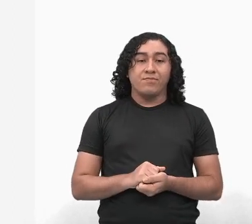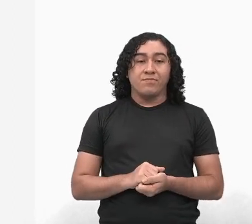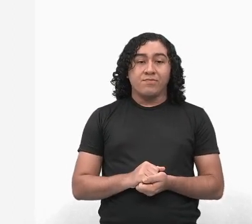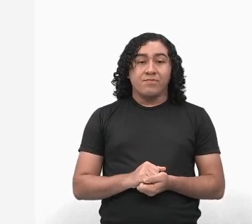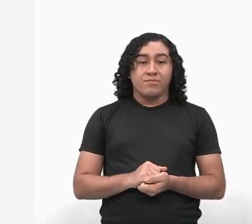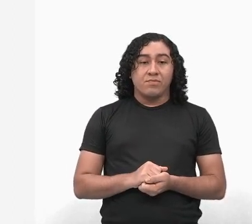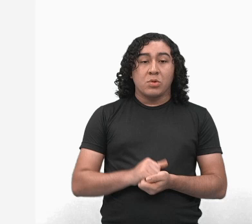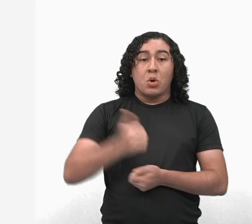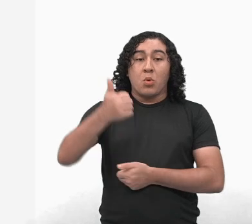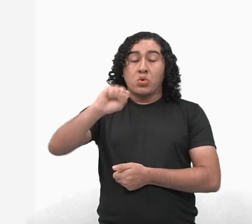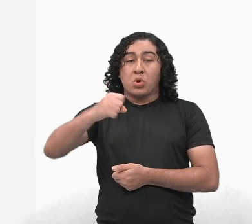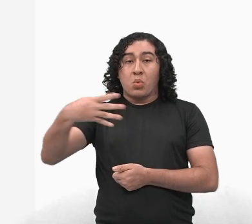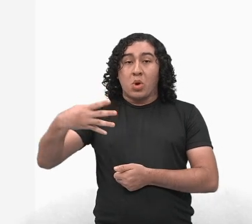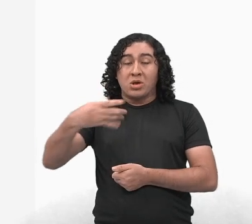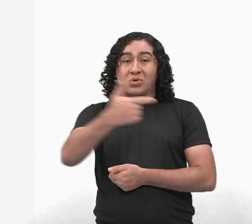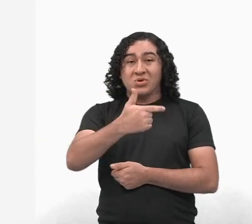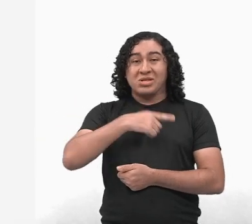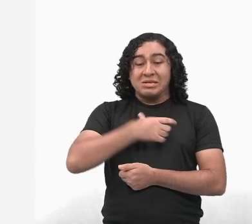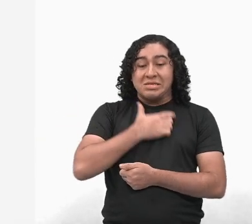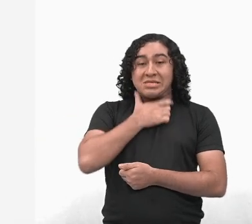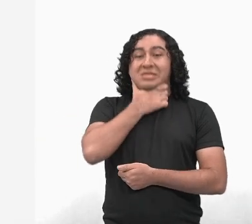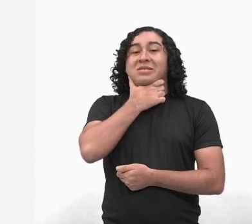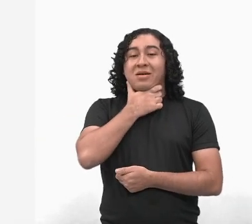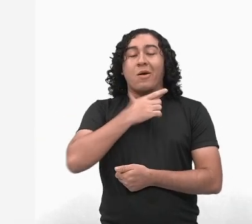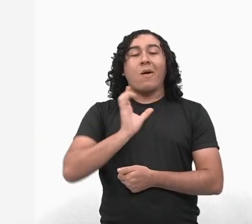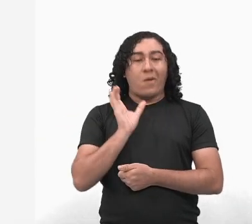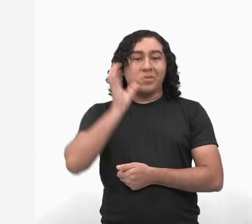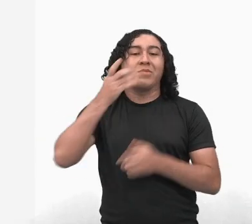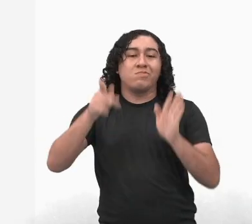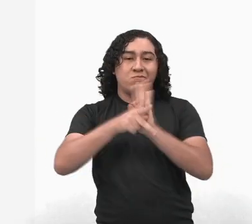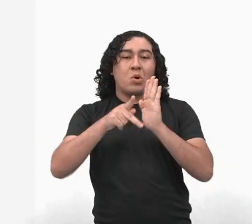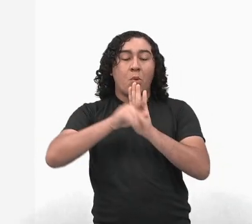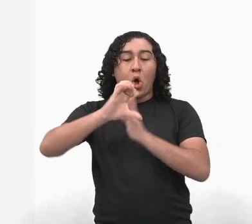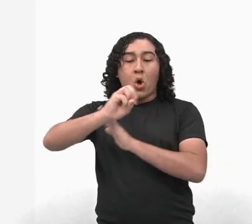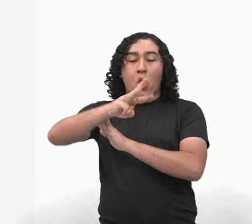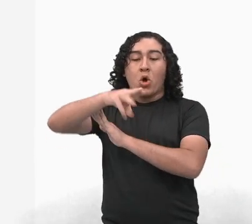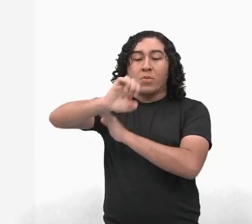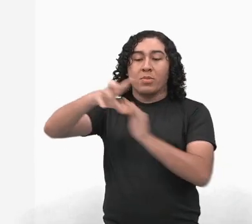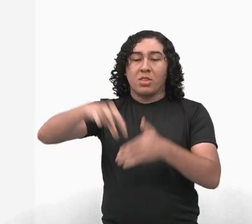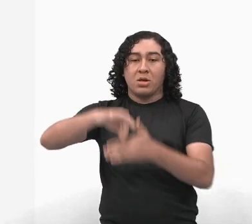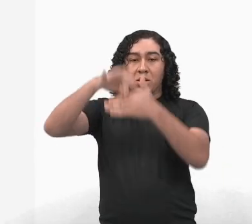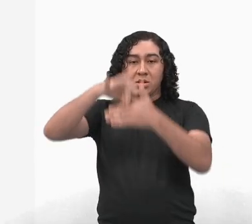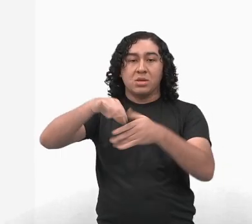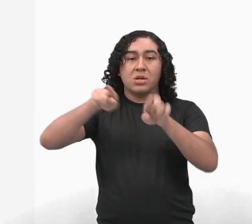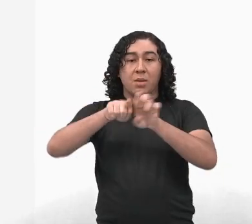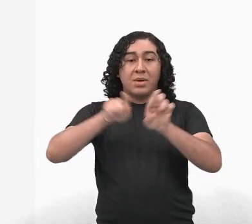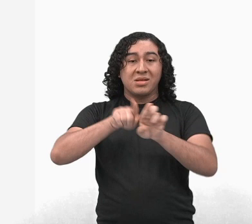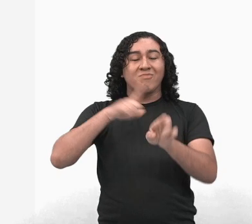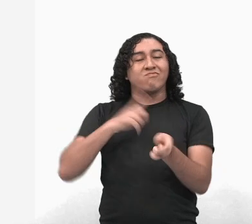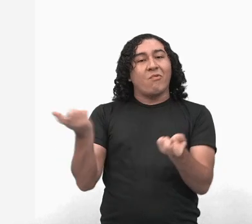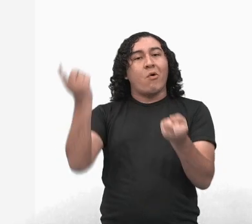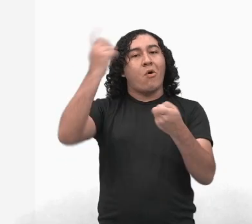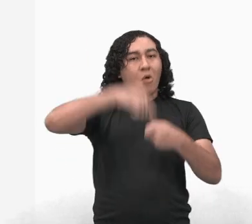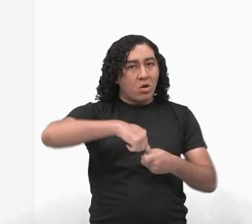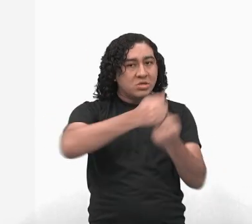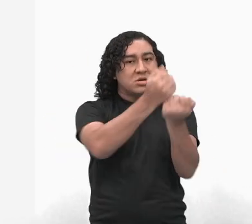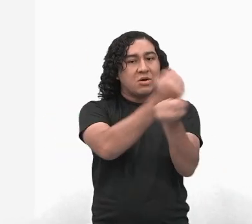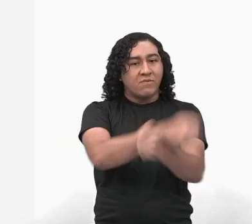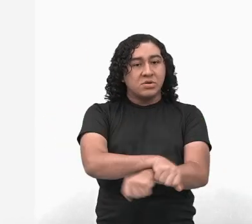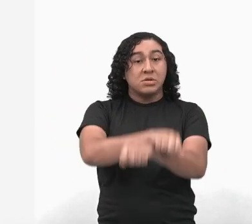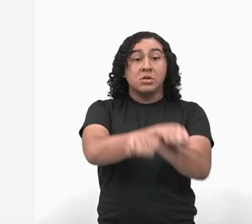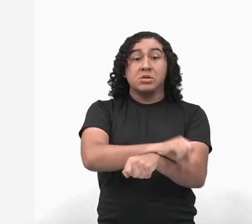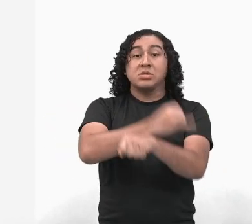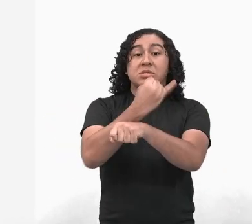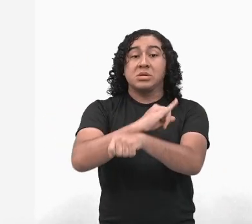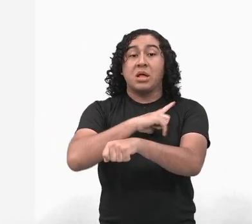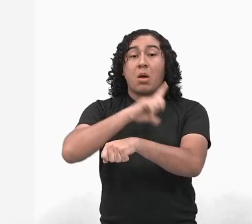enforcado em 1842, enquanto a anistia aos revoltosos esteve condicionados à reescravização, caso fossem